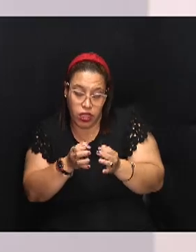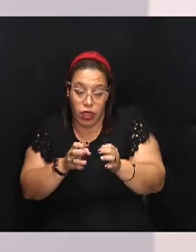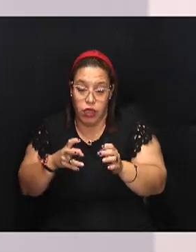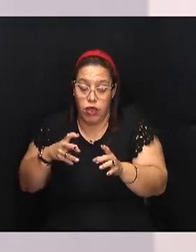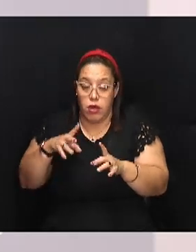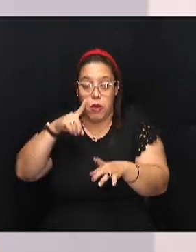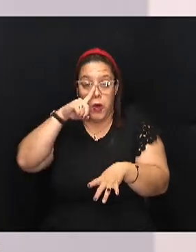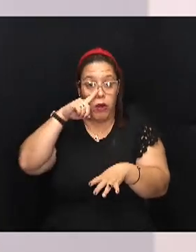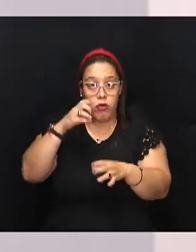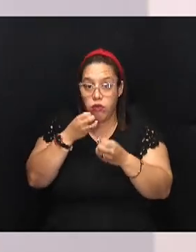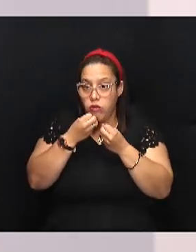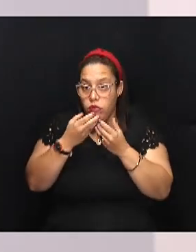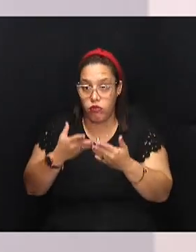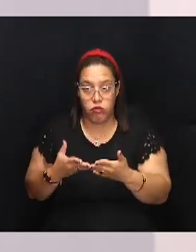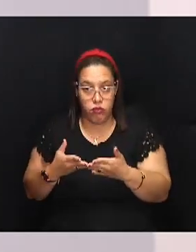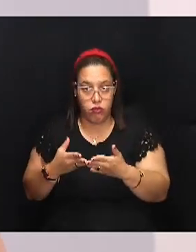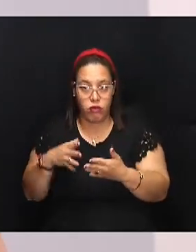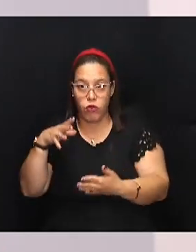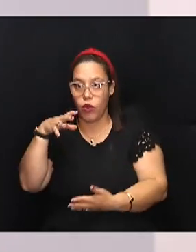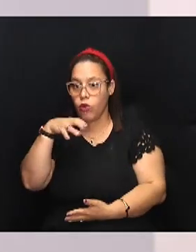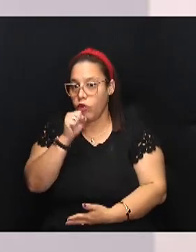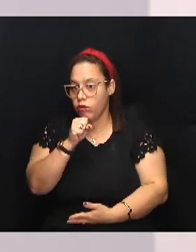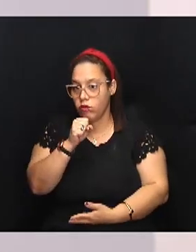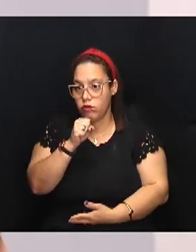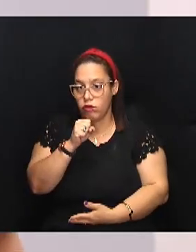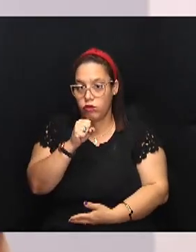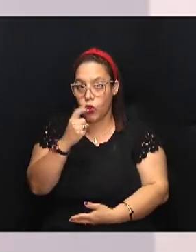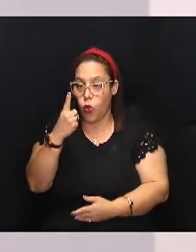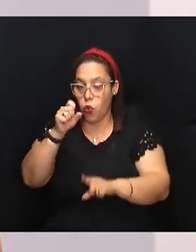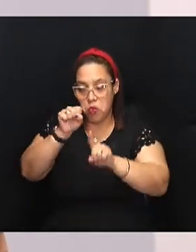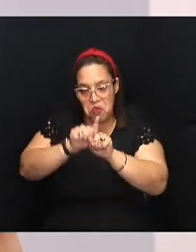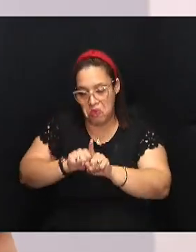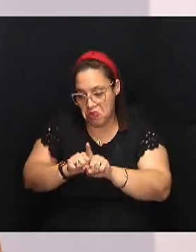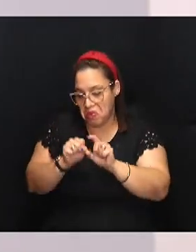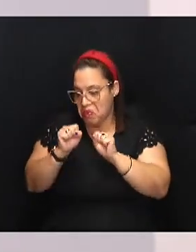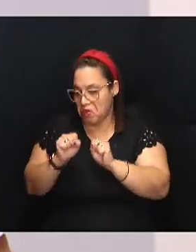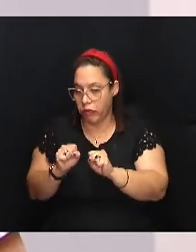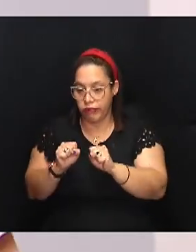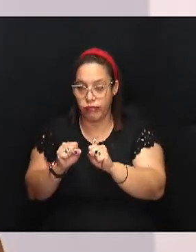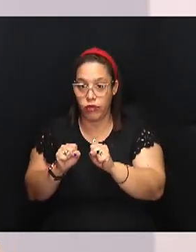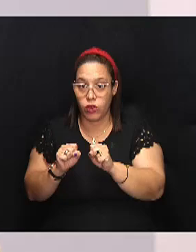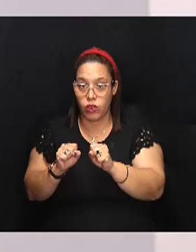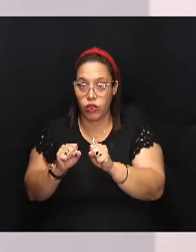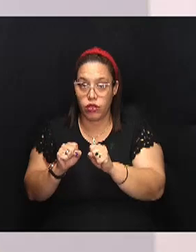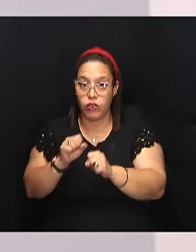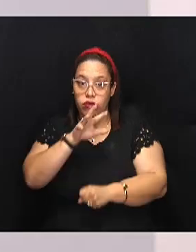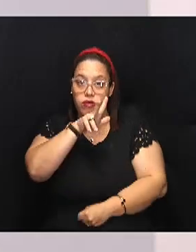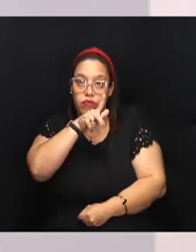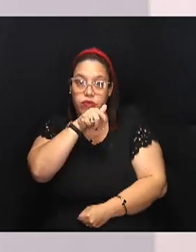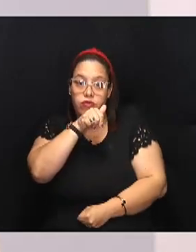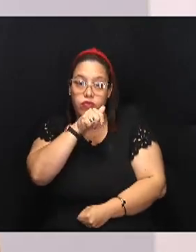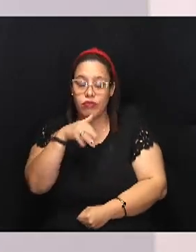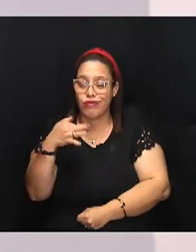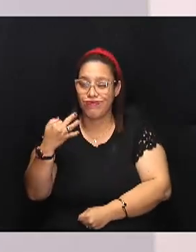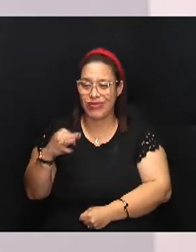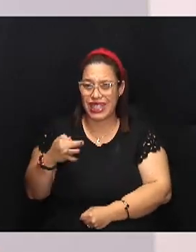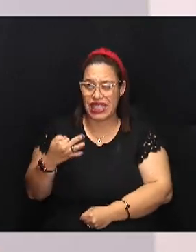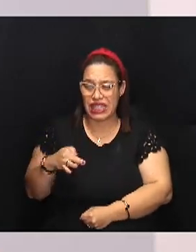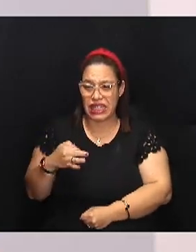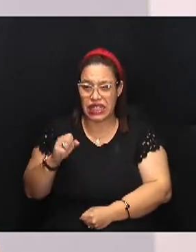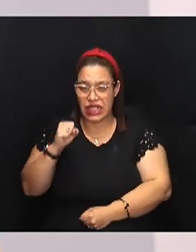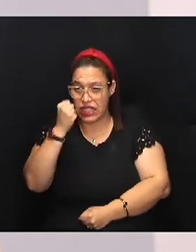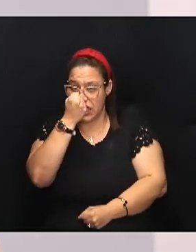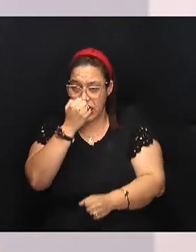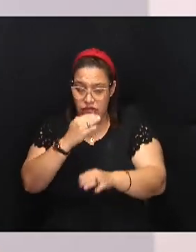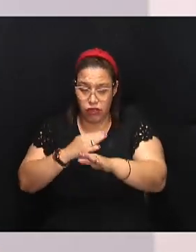bom para soltar, e pode ser muito rápido. Sim, pode ser coisa de um mês, mas pode ser uma questão de um animal que tem uma lesão mais grave, que vai ter um